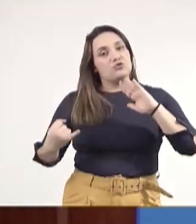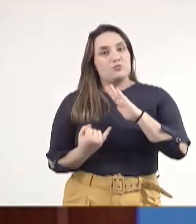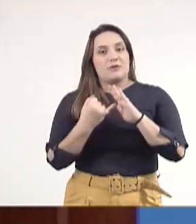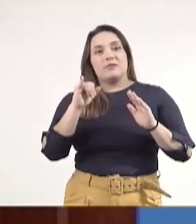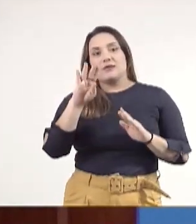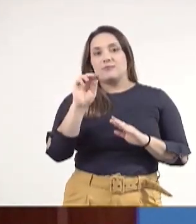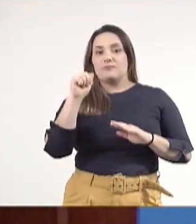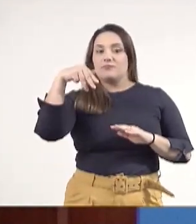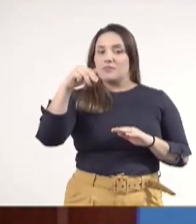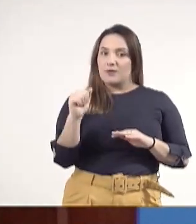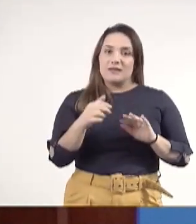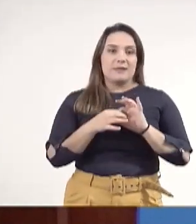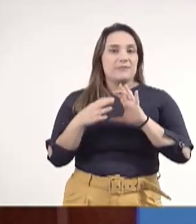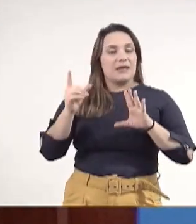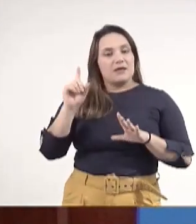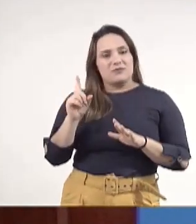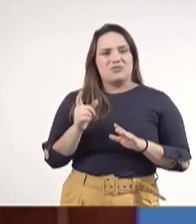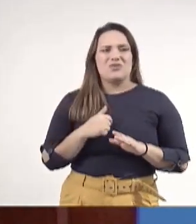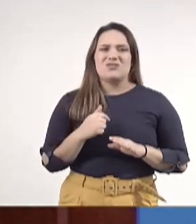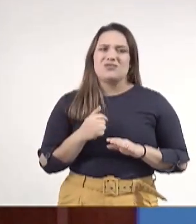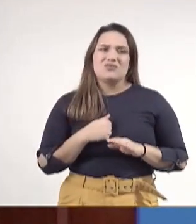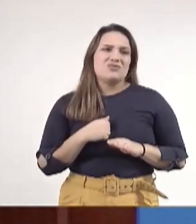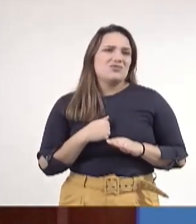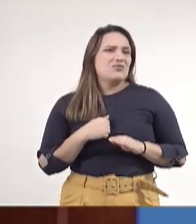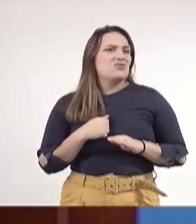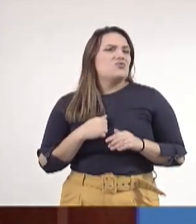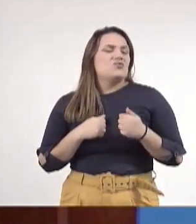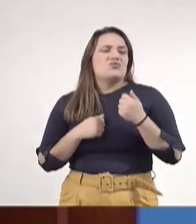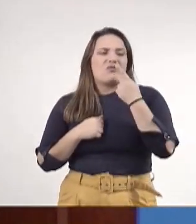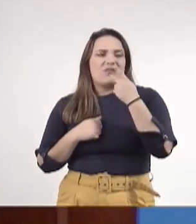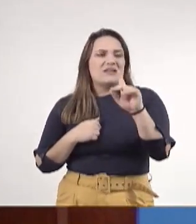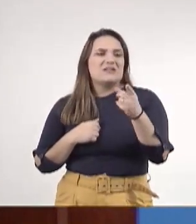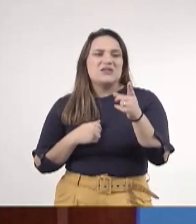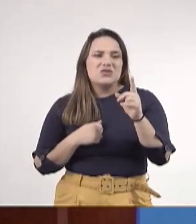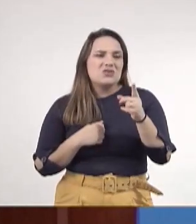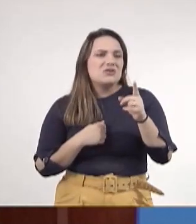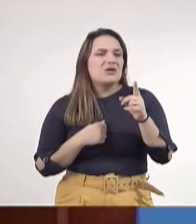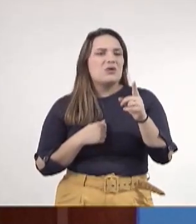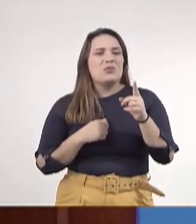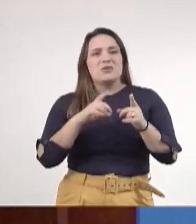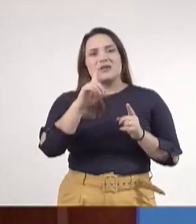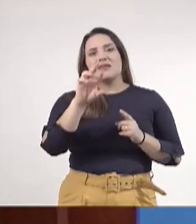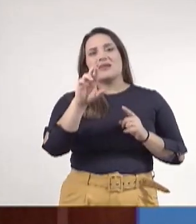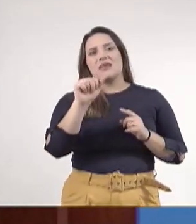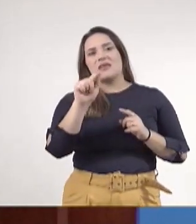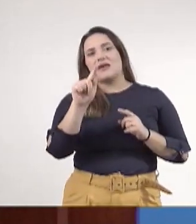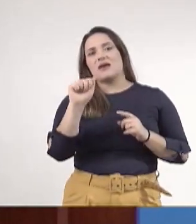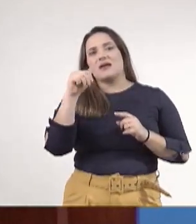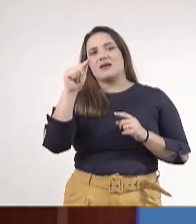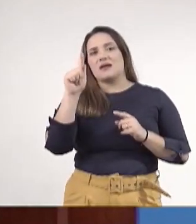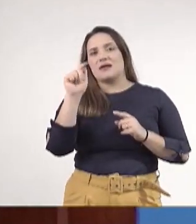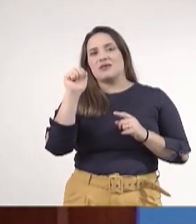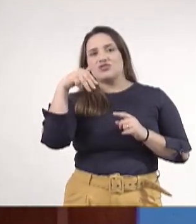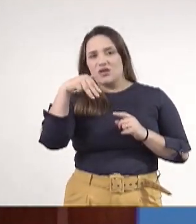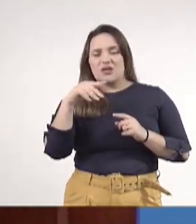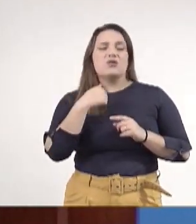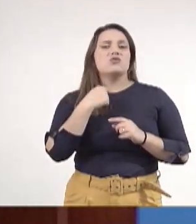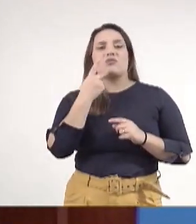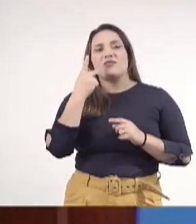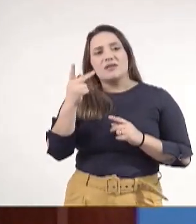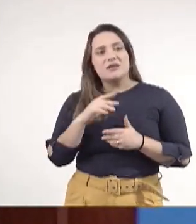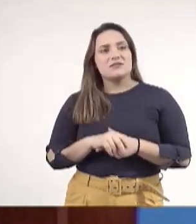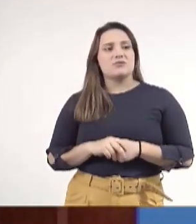dizer, ninguém está falando aqui de dragagem ao longo do Rio Paraguai. Nós estamos falando aqui